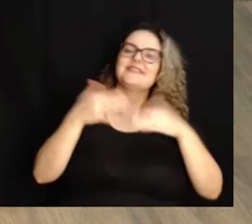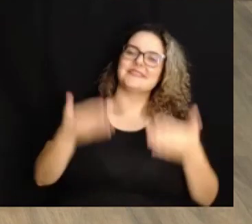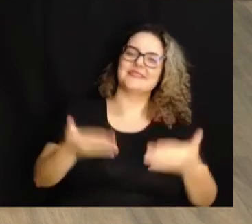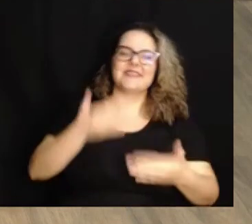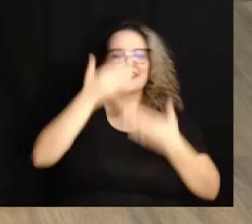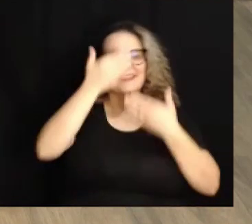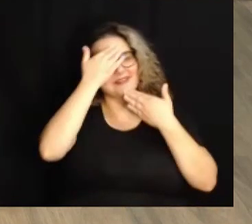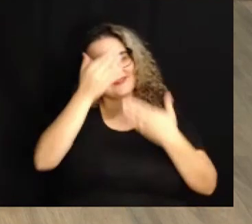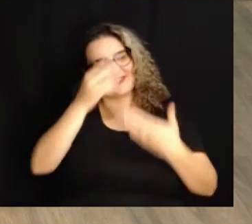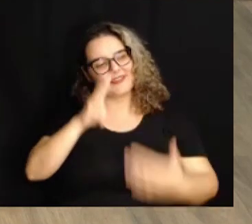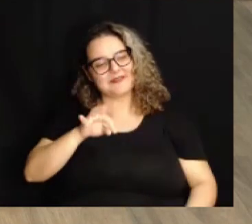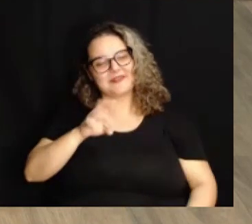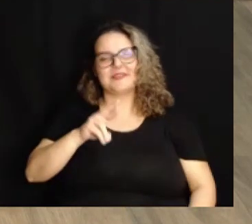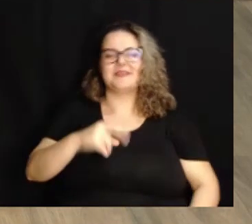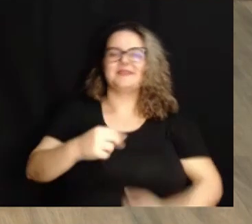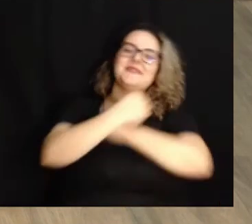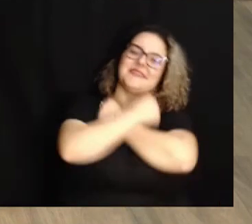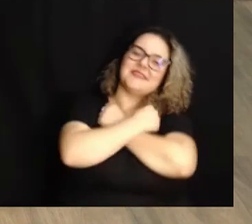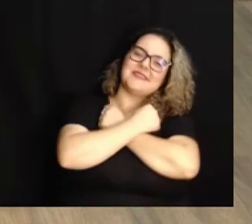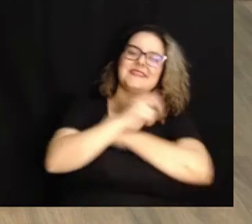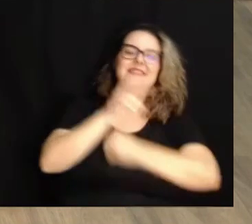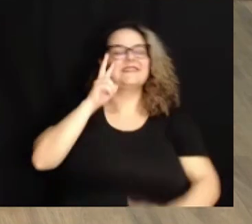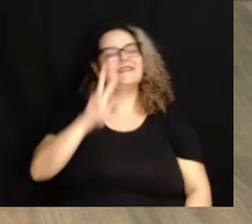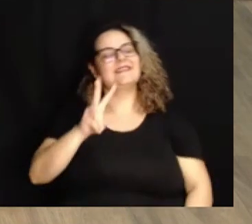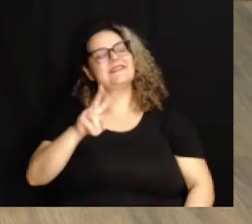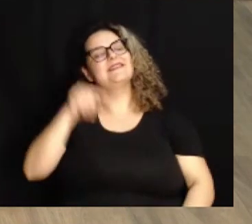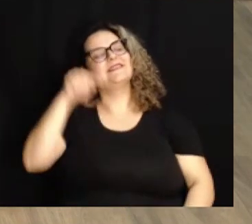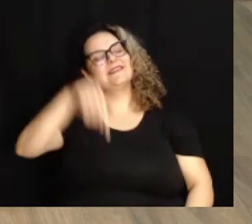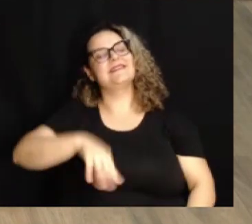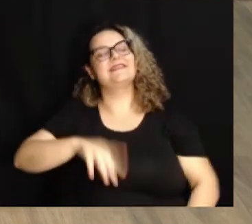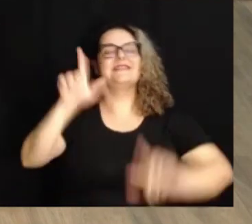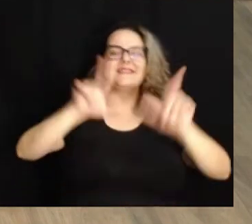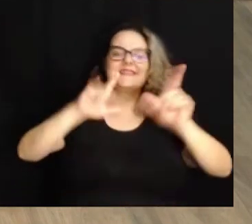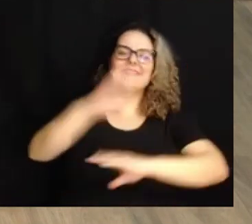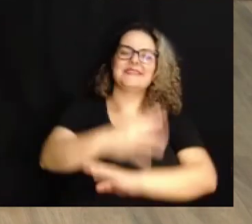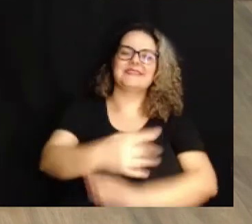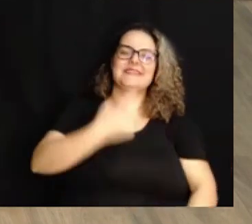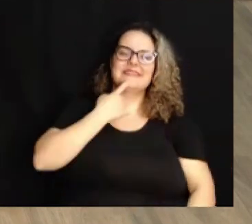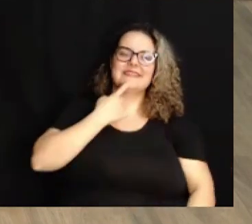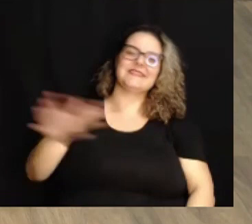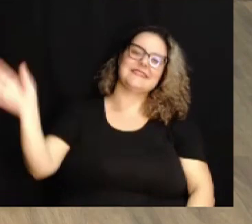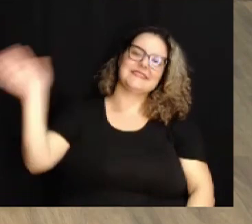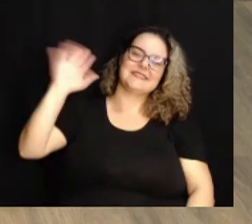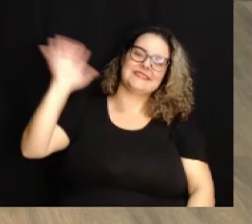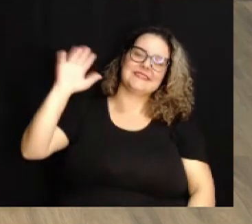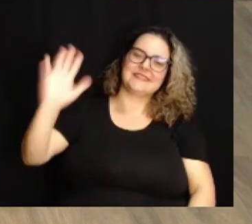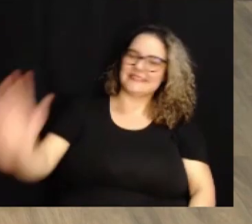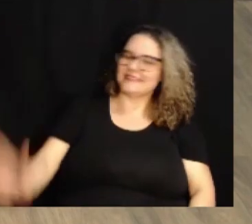abraço grande e a gente sempre se vê aqui na TV Câmara Campinas. Valeu, tchau, tchau.